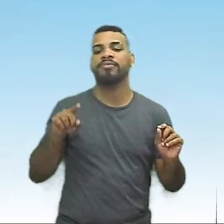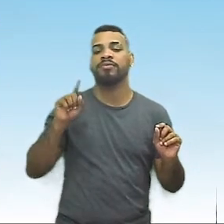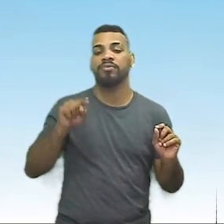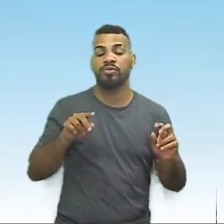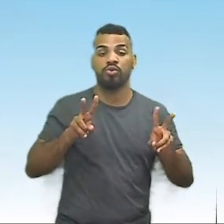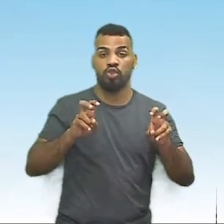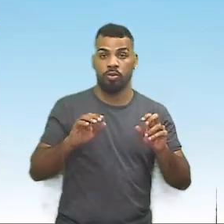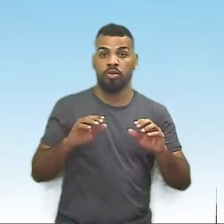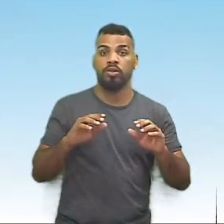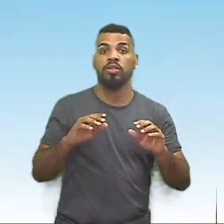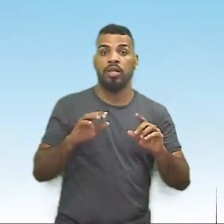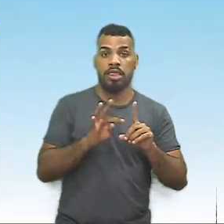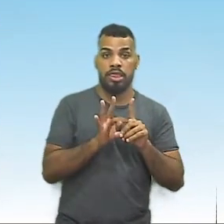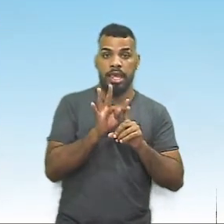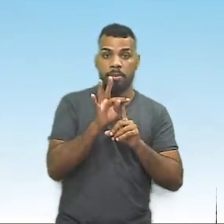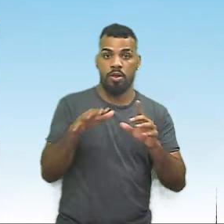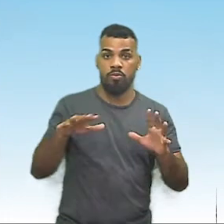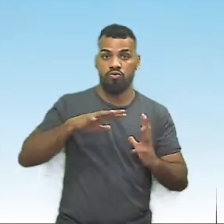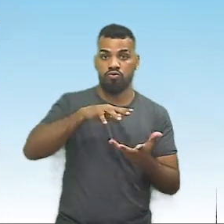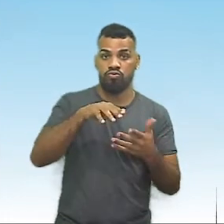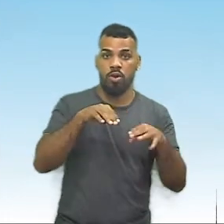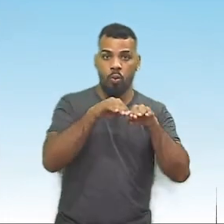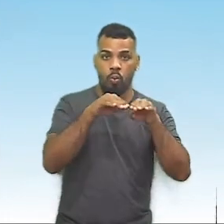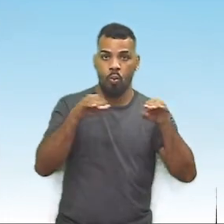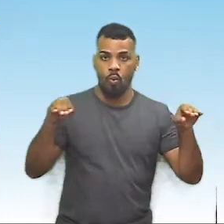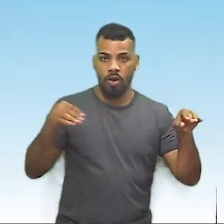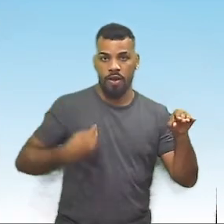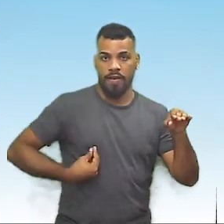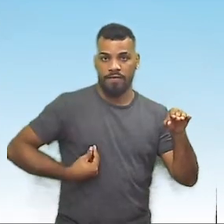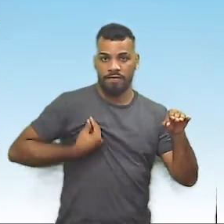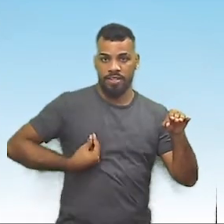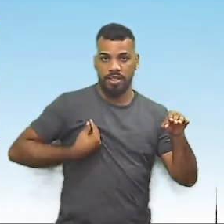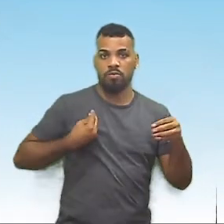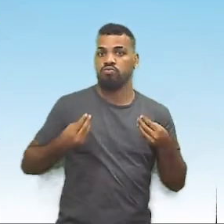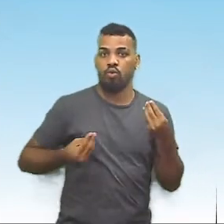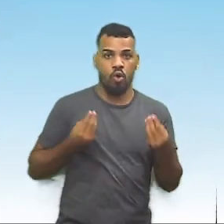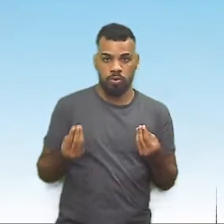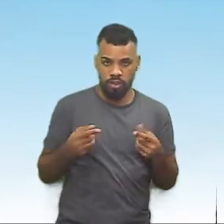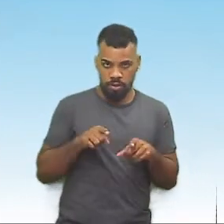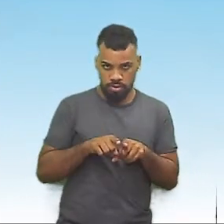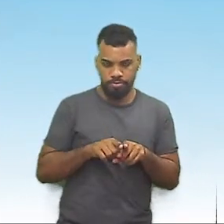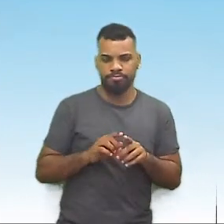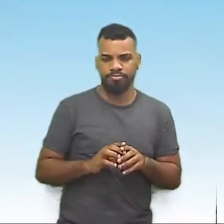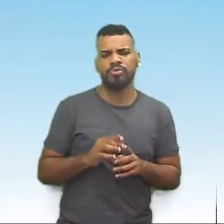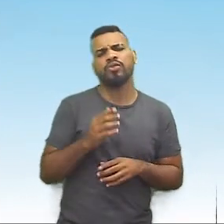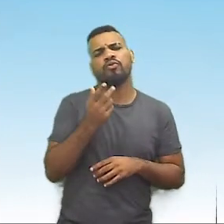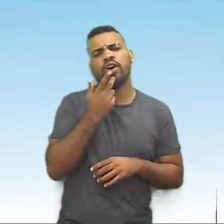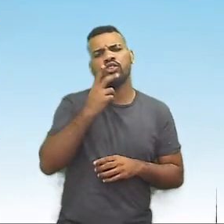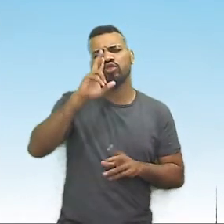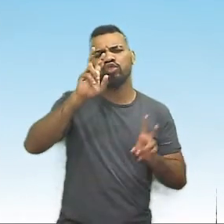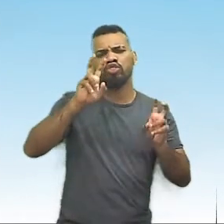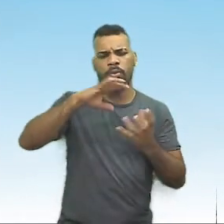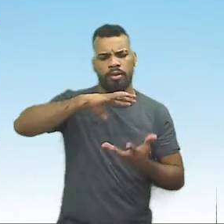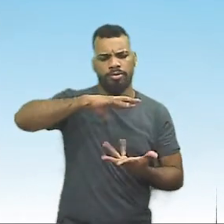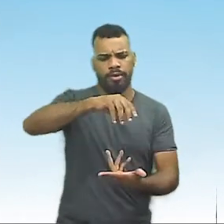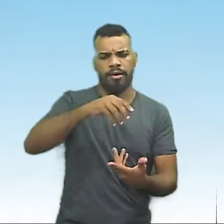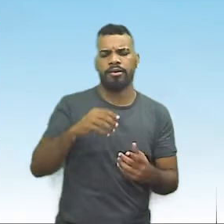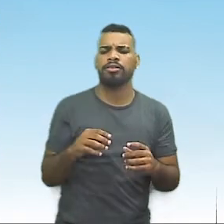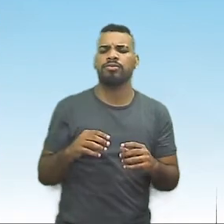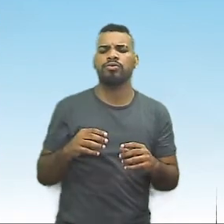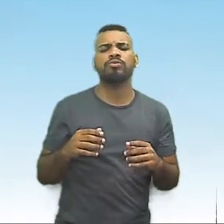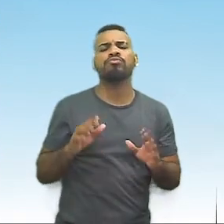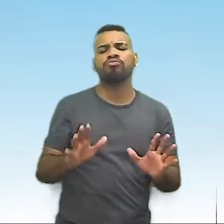equilíbrio termodinâmico e a vida na Terra. Para começar falando do calor da Terra, em qualquer região